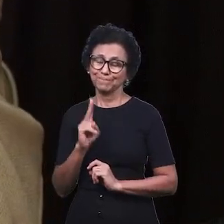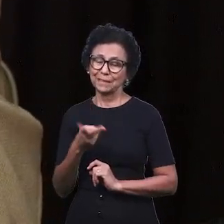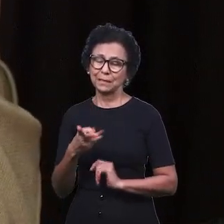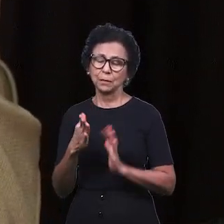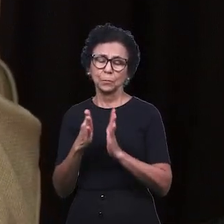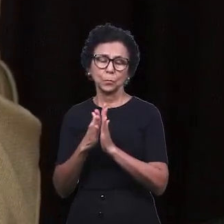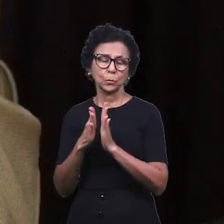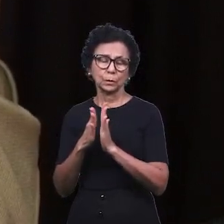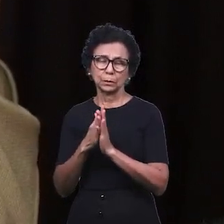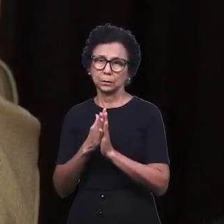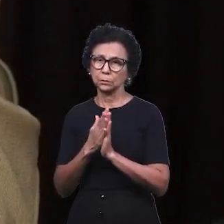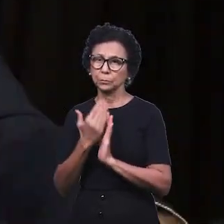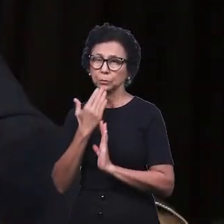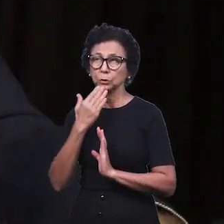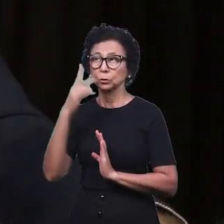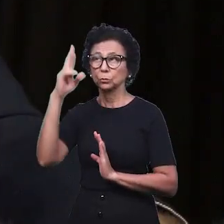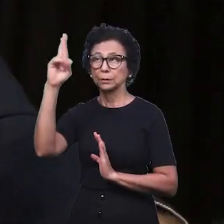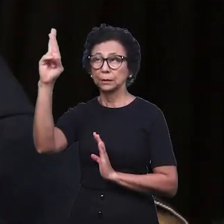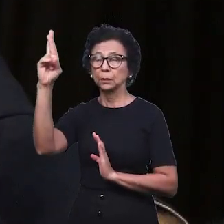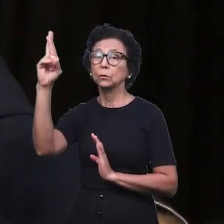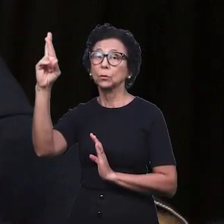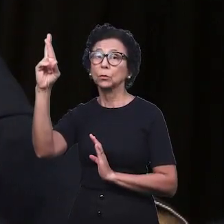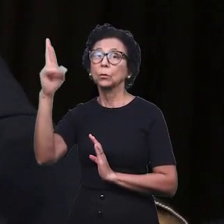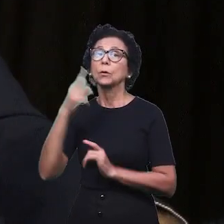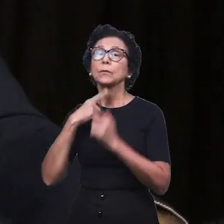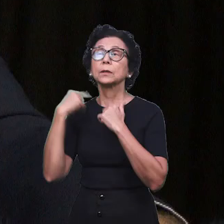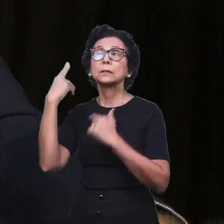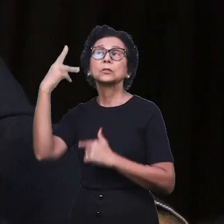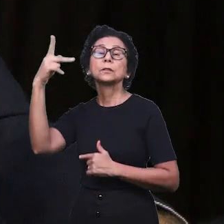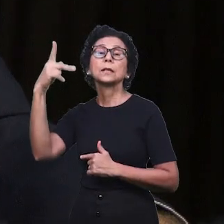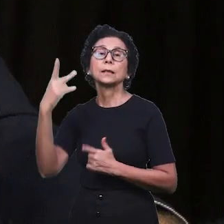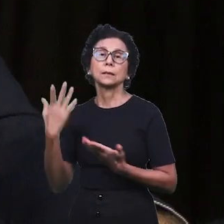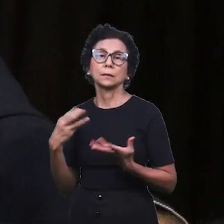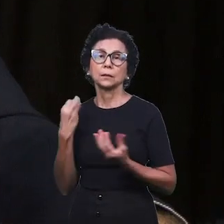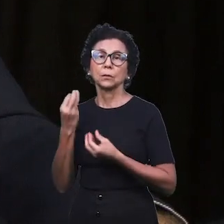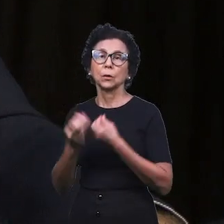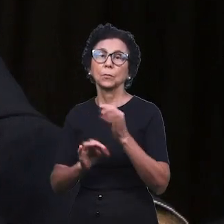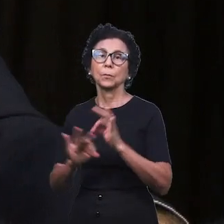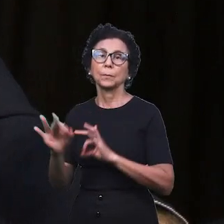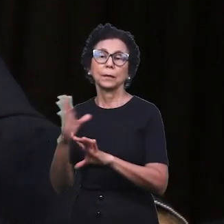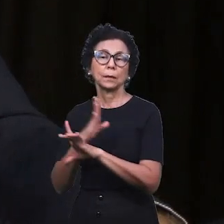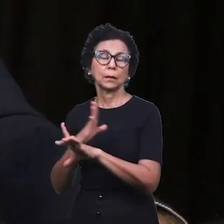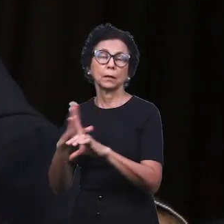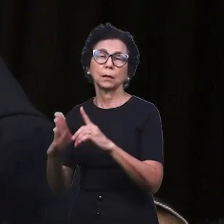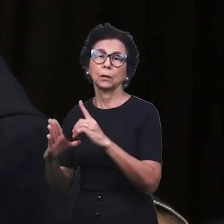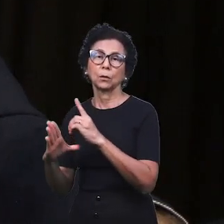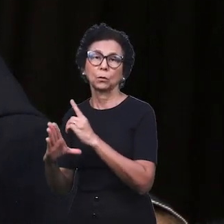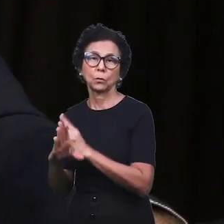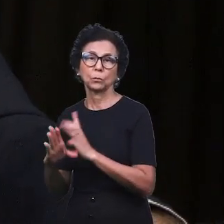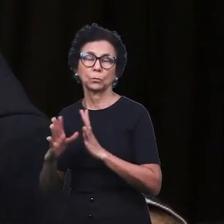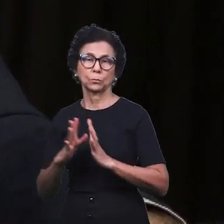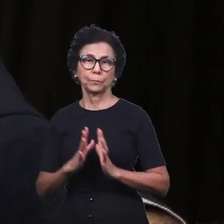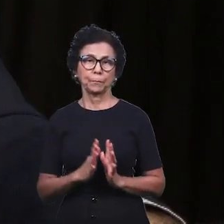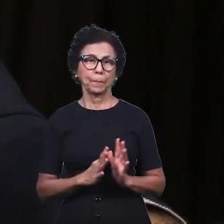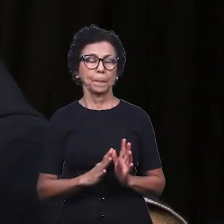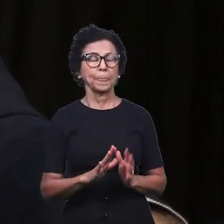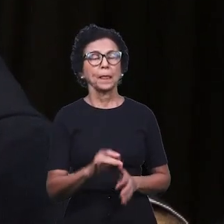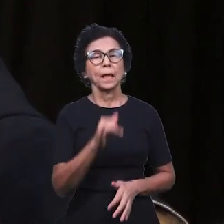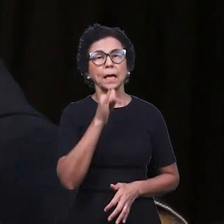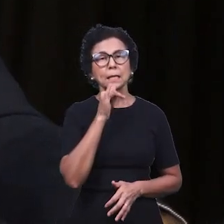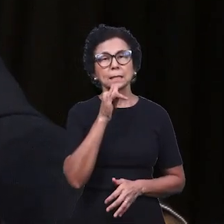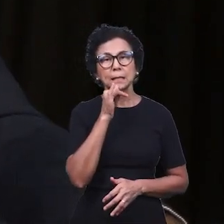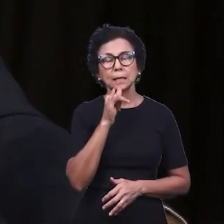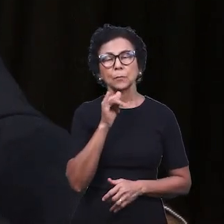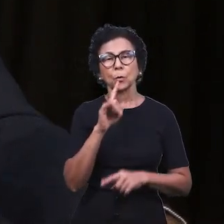realizado em cada culto que nós fazemos. Exatamente, né? Exatamente. Quando, por exemplo, né, quando falamos da caldeirinha,